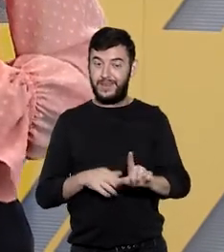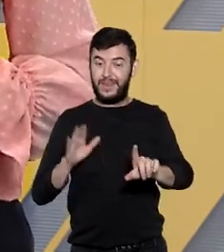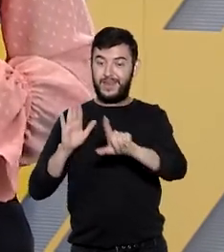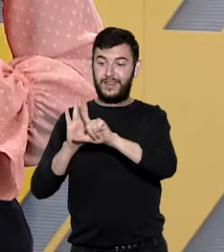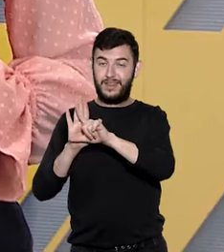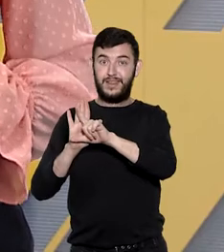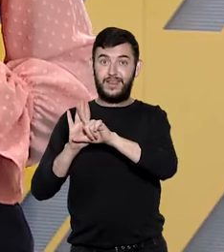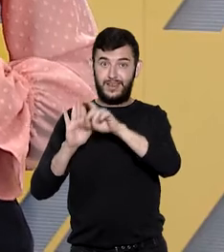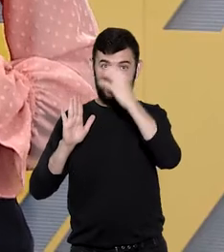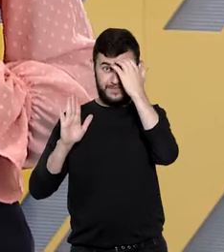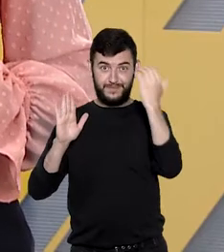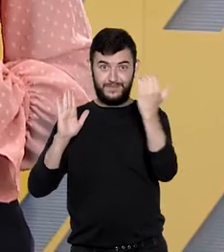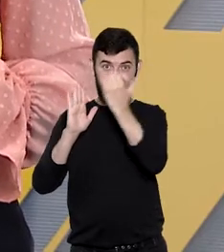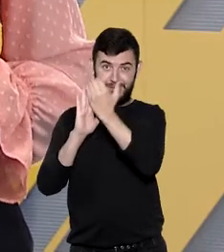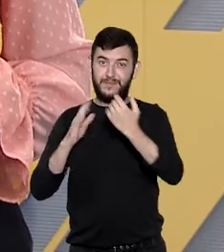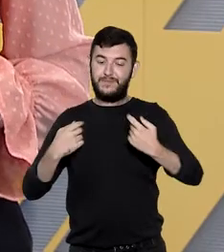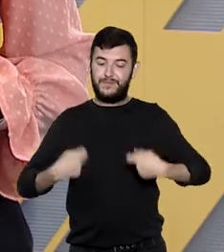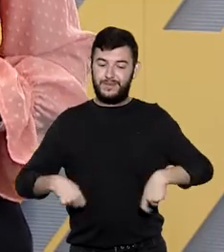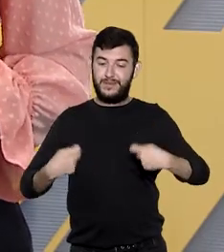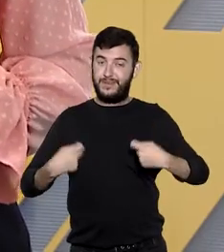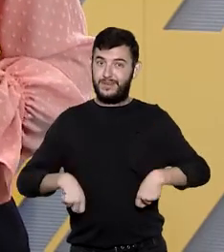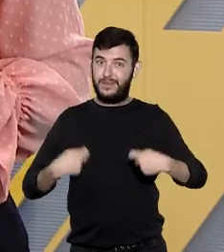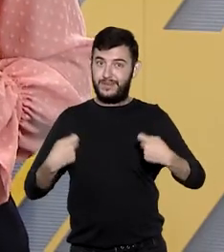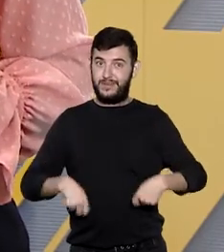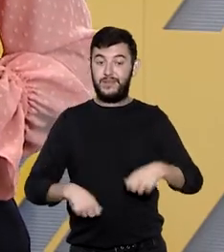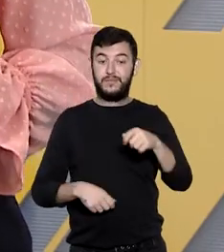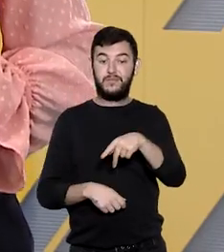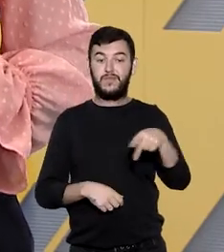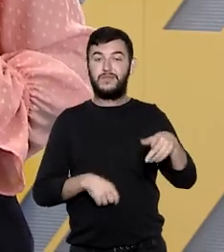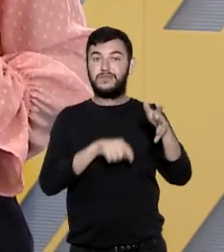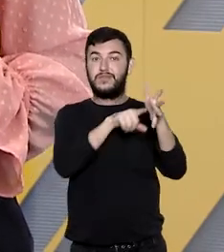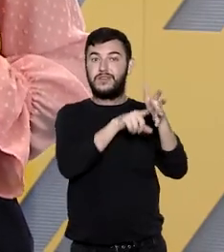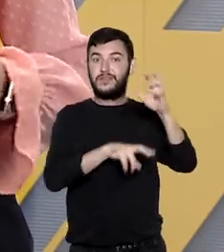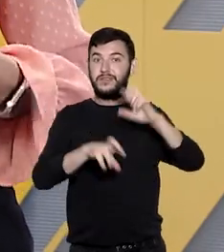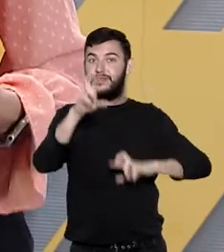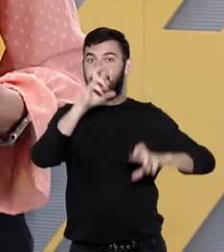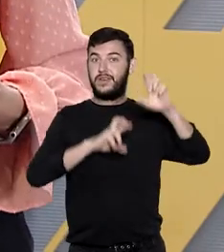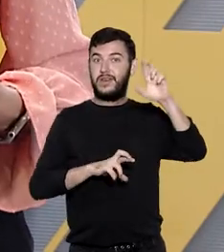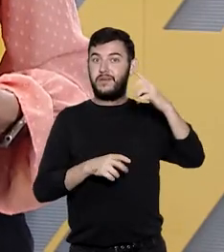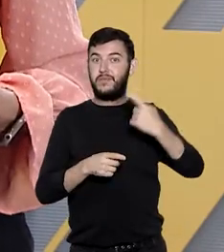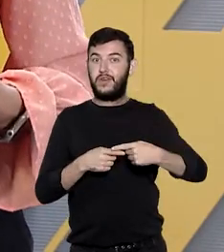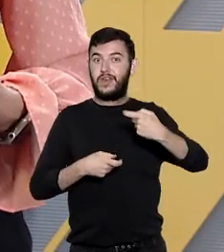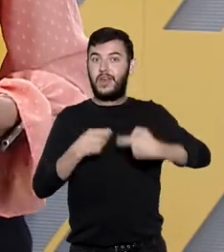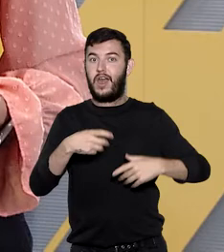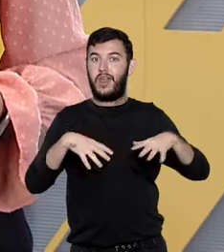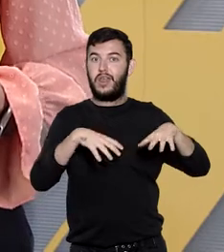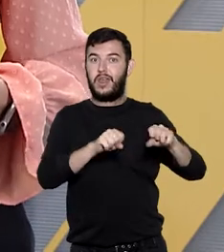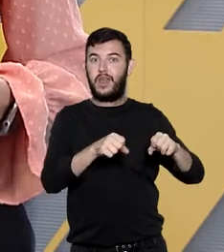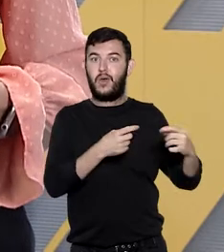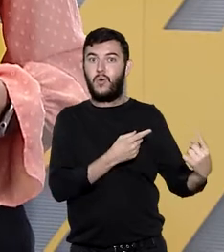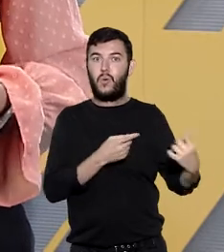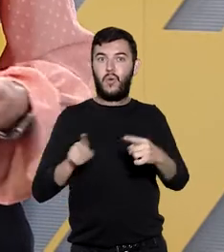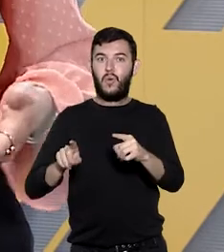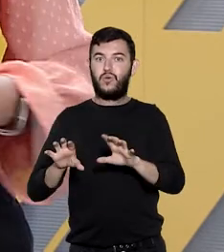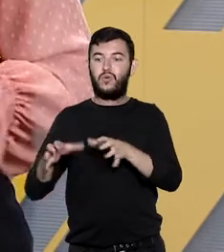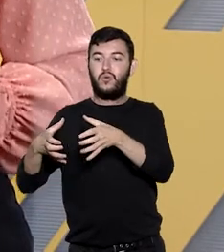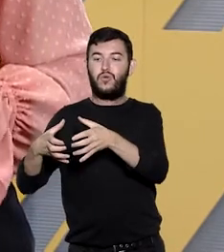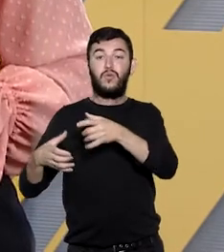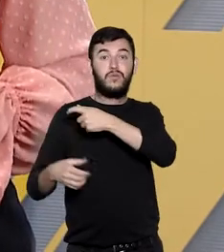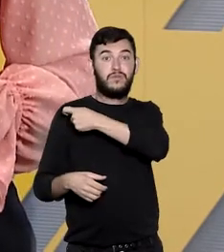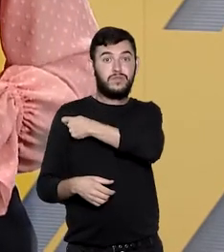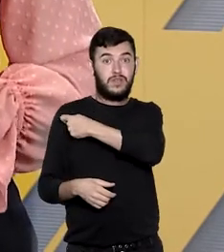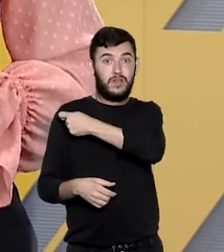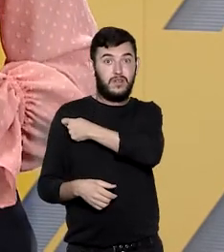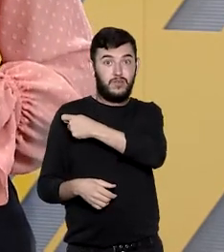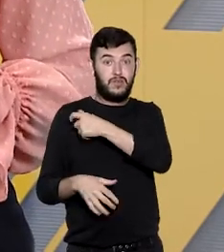à legislação nacional. No caso, professores foram investigados por suposto assédio sexual contra alunas em contas